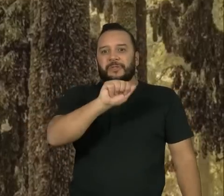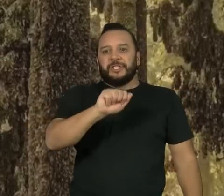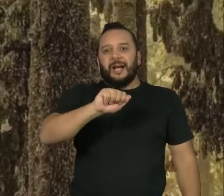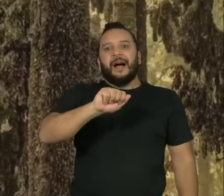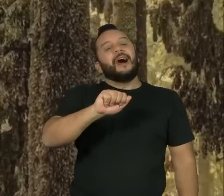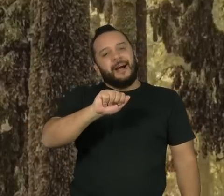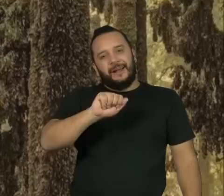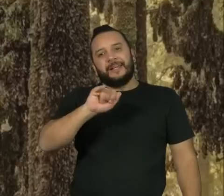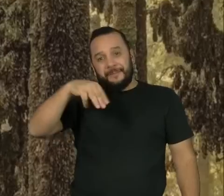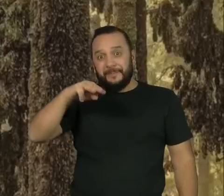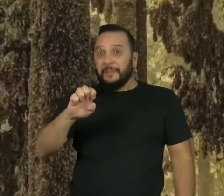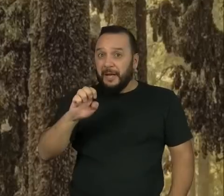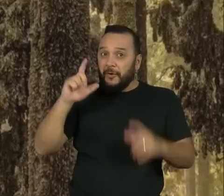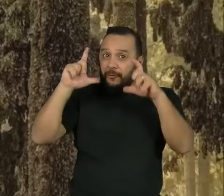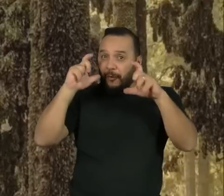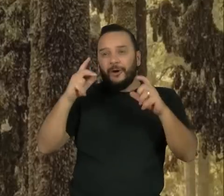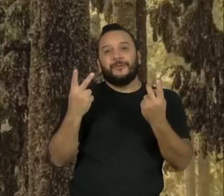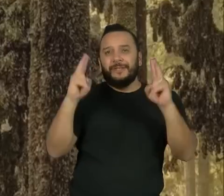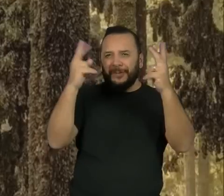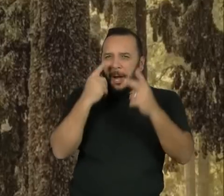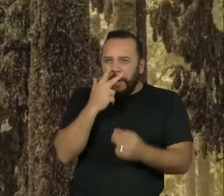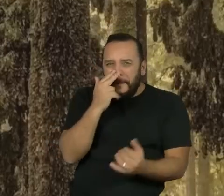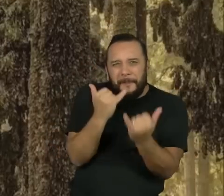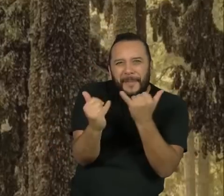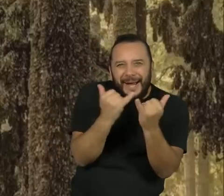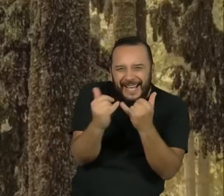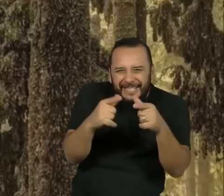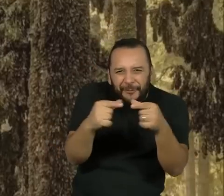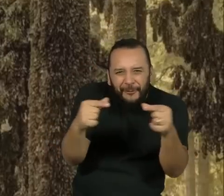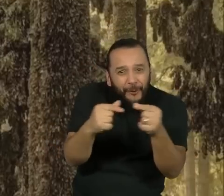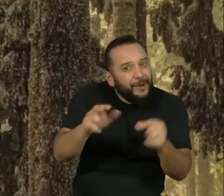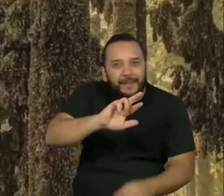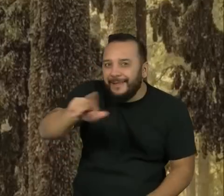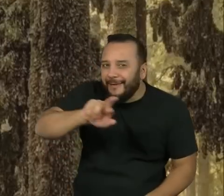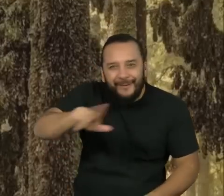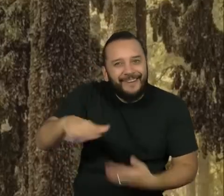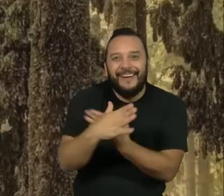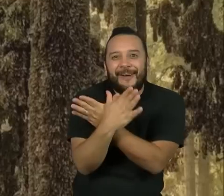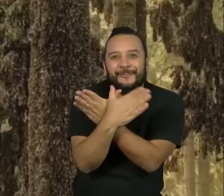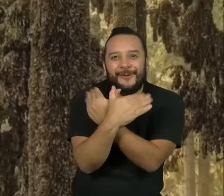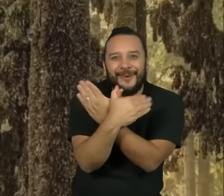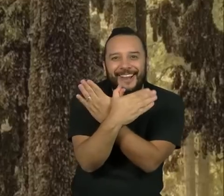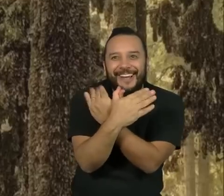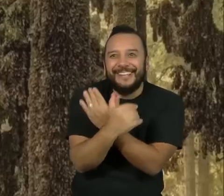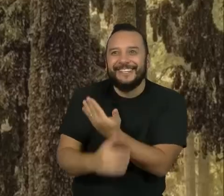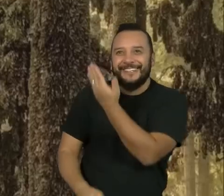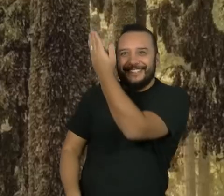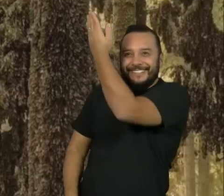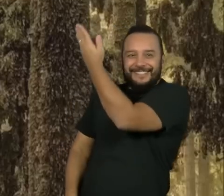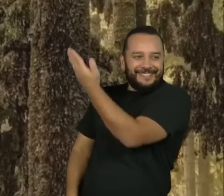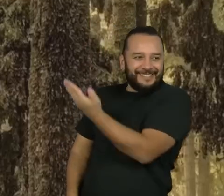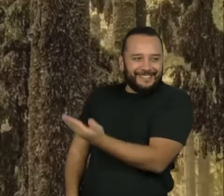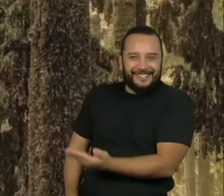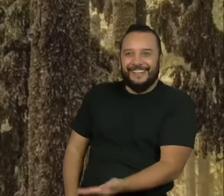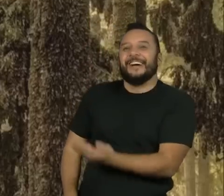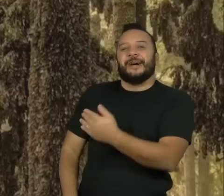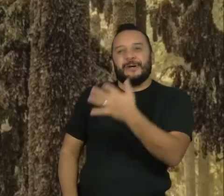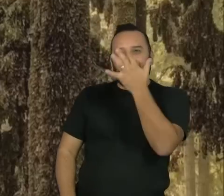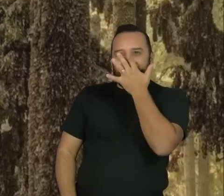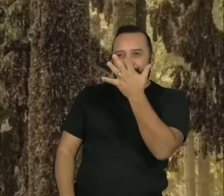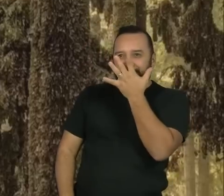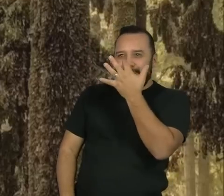foto vencedora. Na imagem, o que parece folhagem iluminada pelo sol nas árvores,